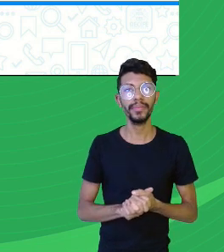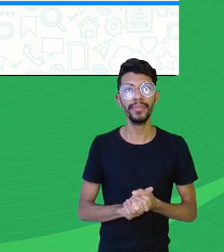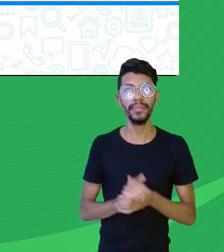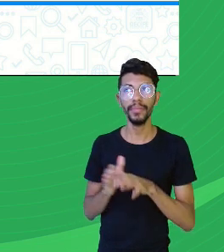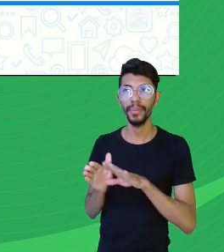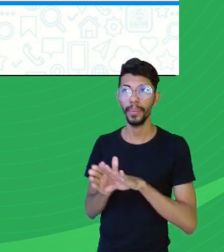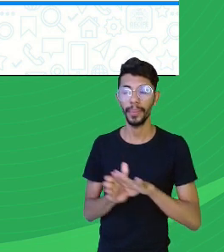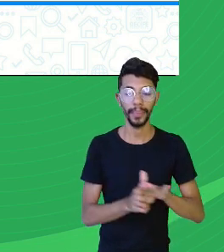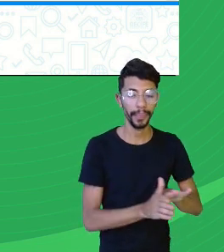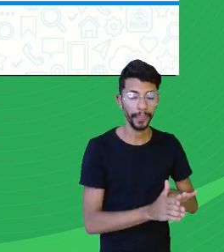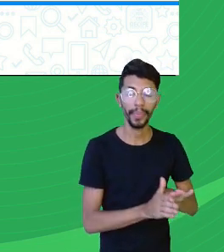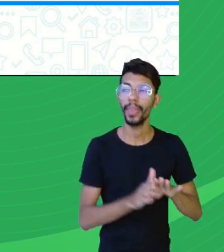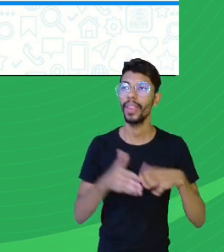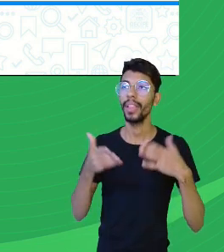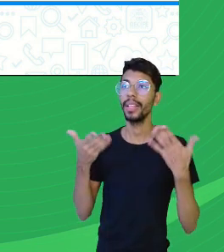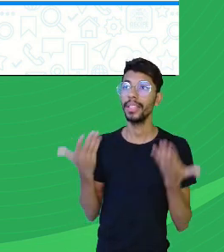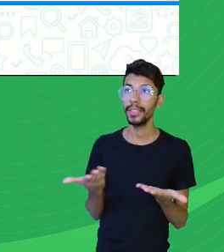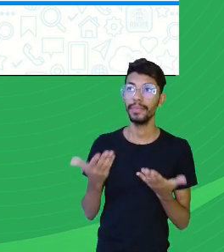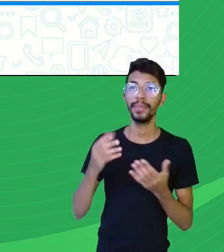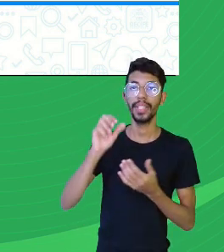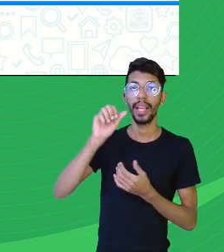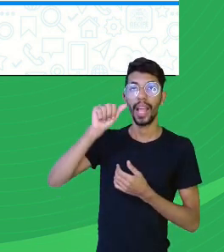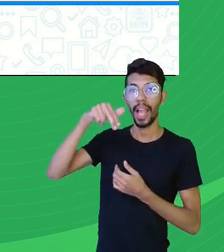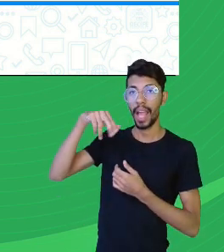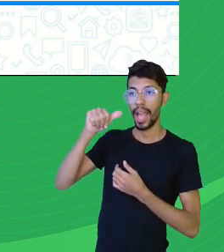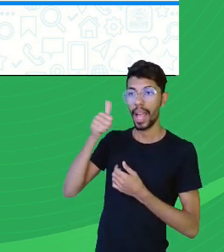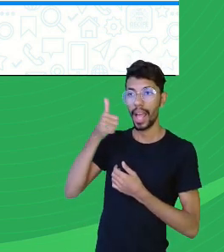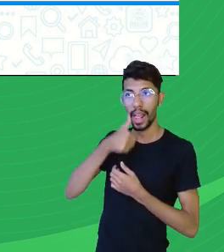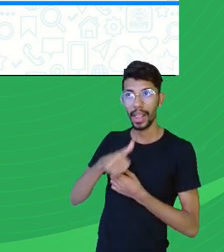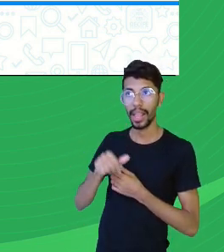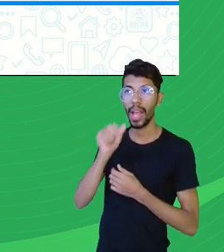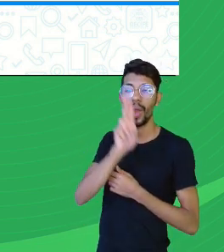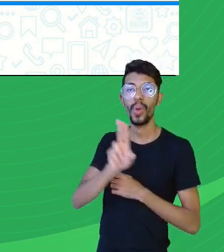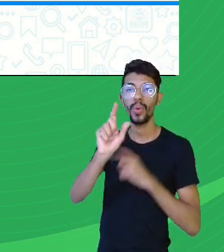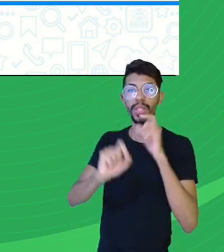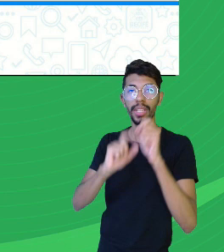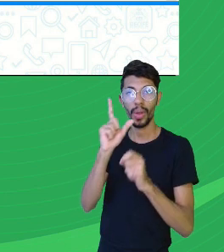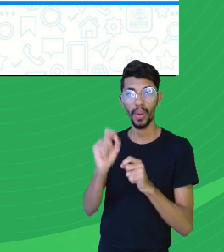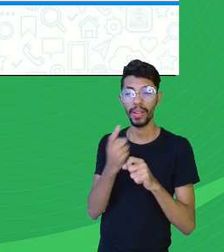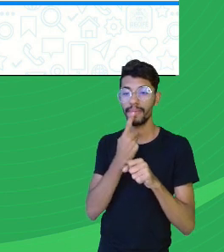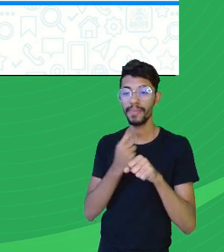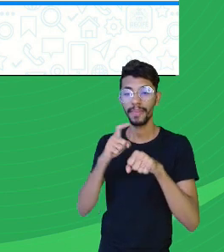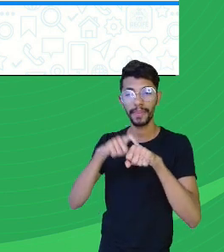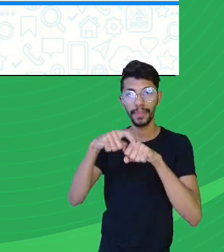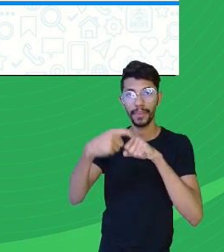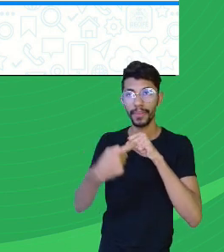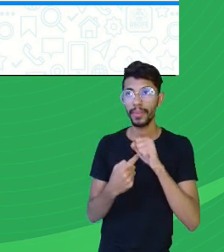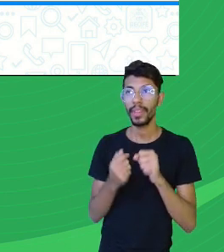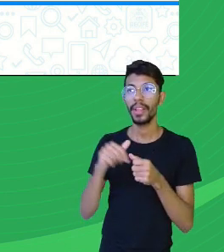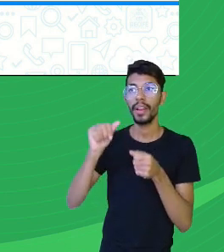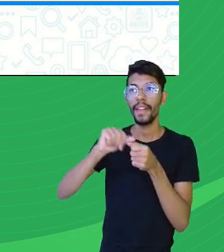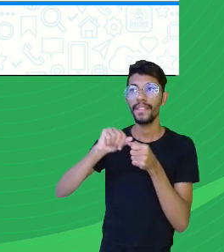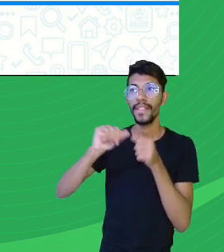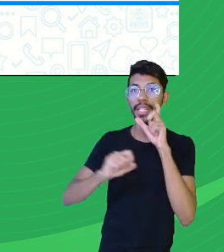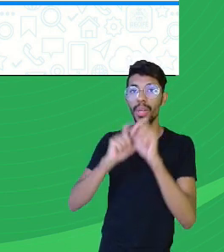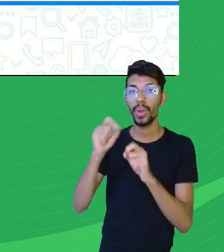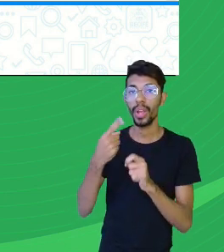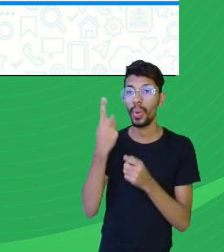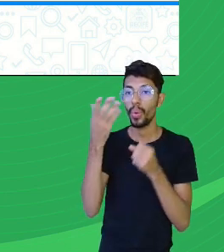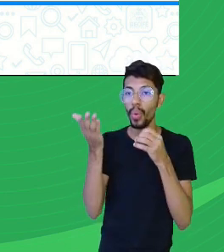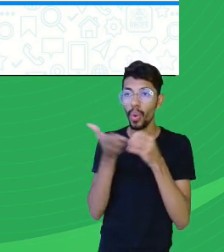Ana usa morangos para fazer um copo de suco. Olha